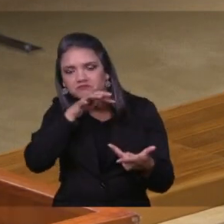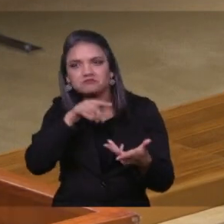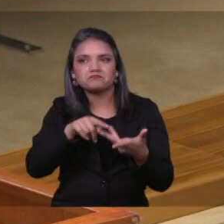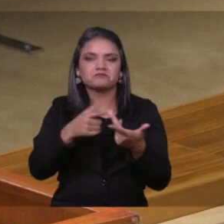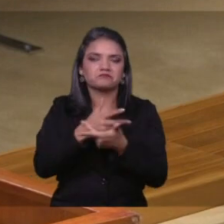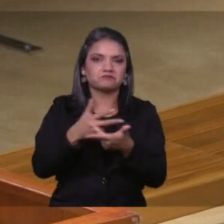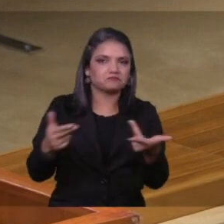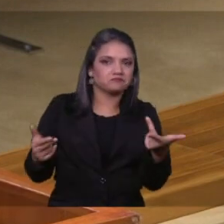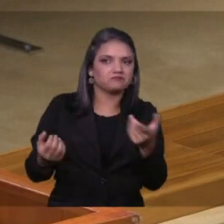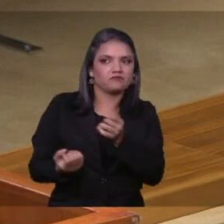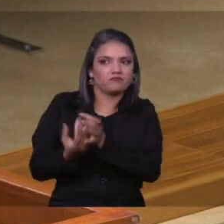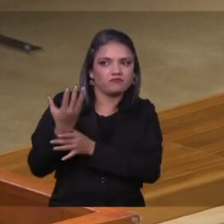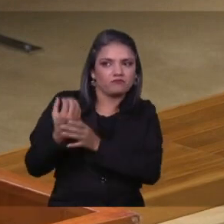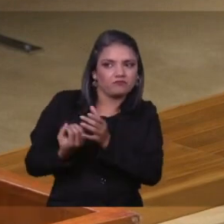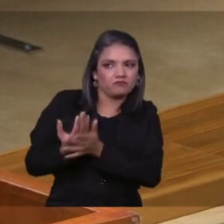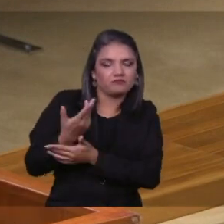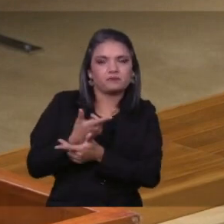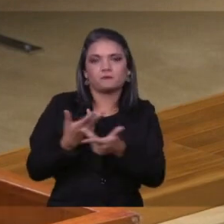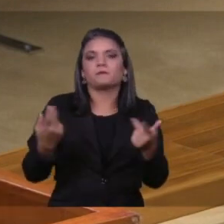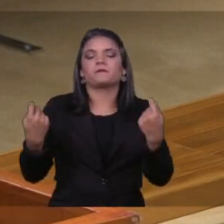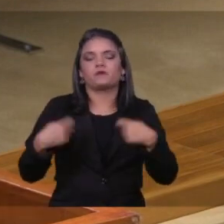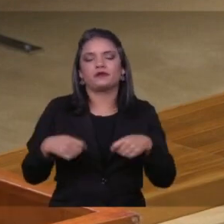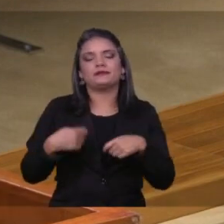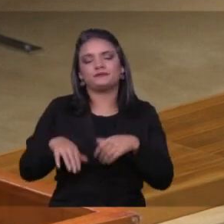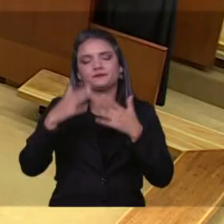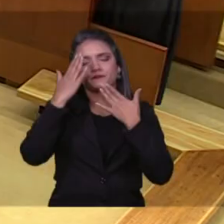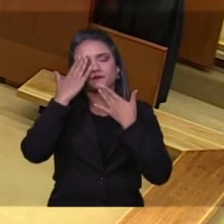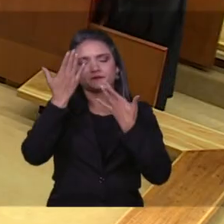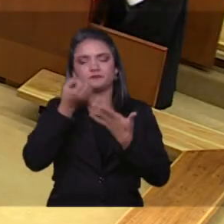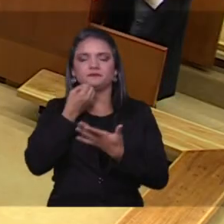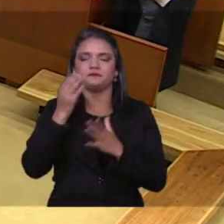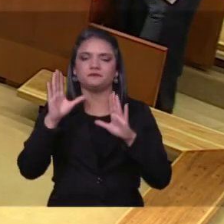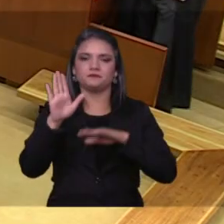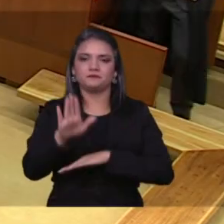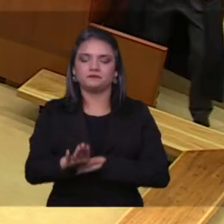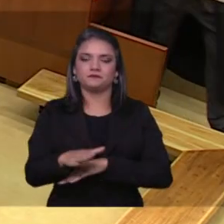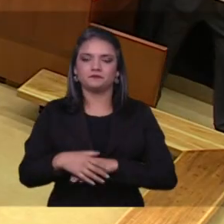serviços ecossistêmicos. Obrigado, boa tarde.